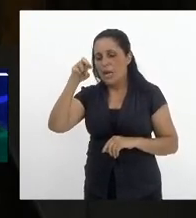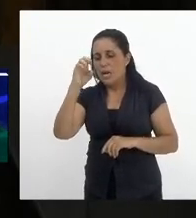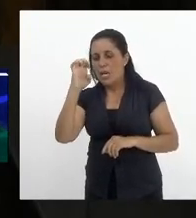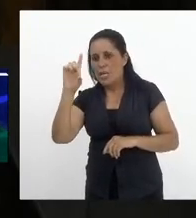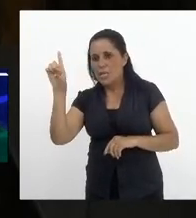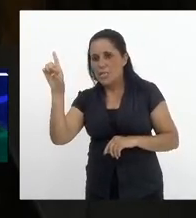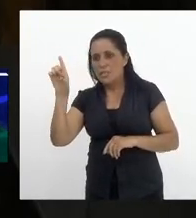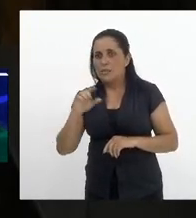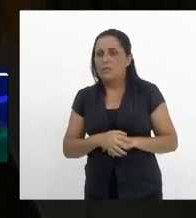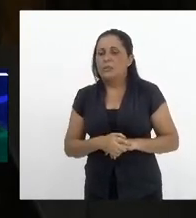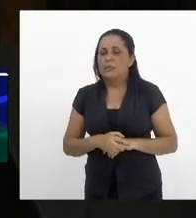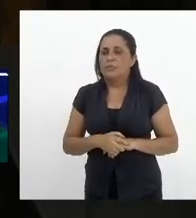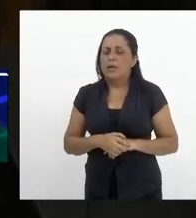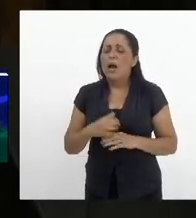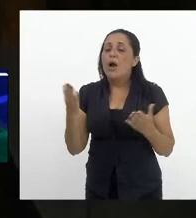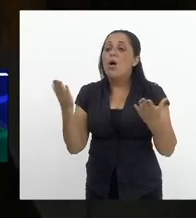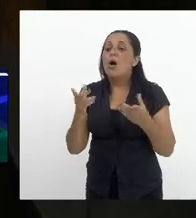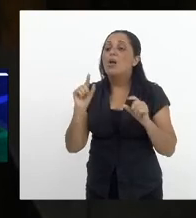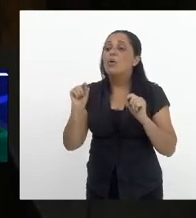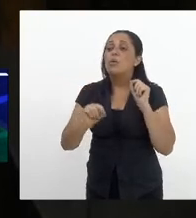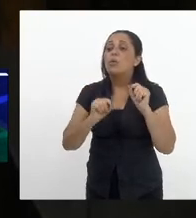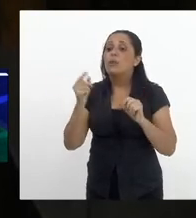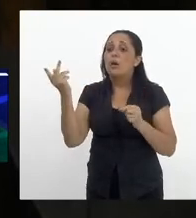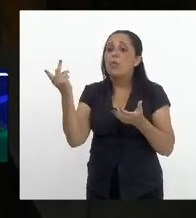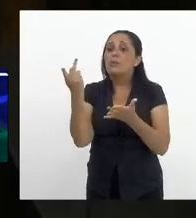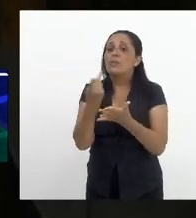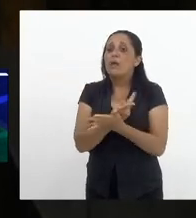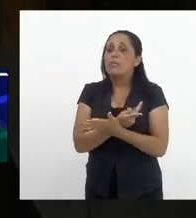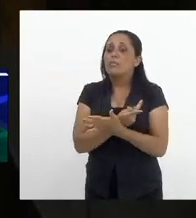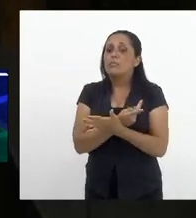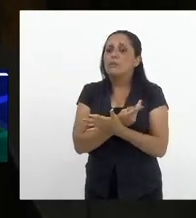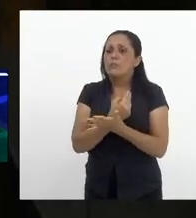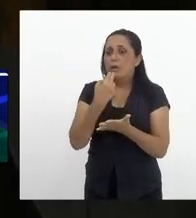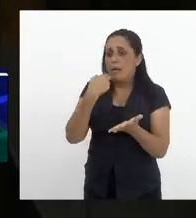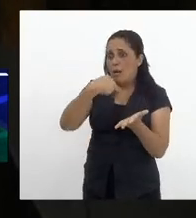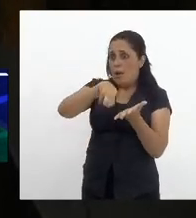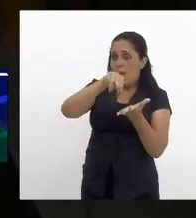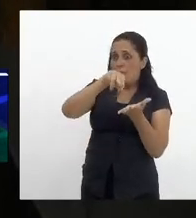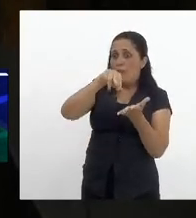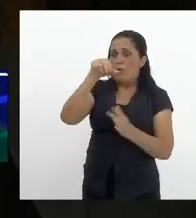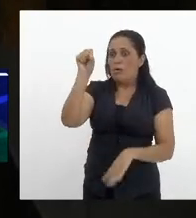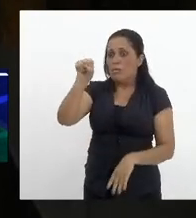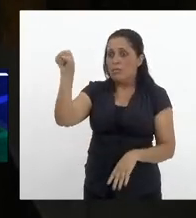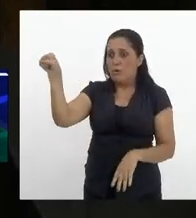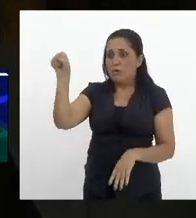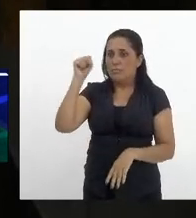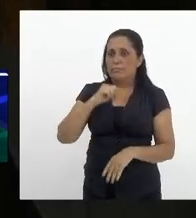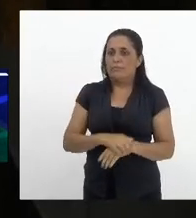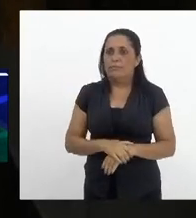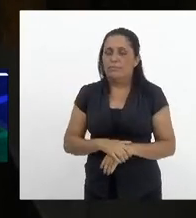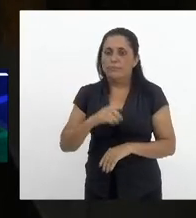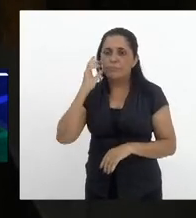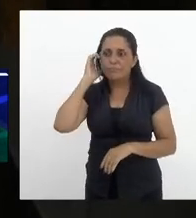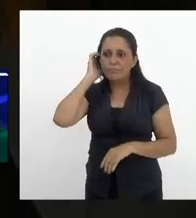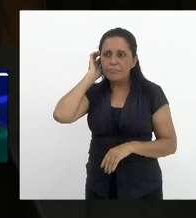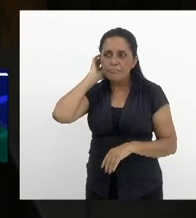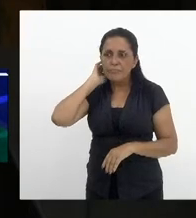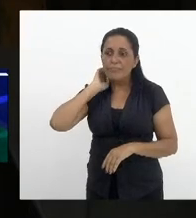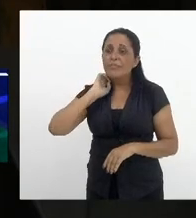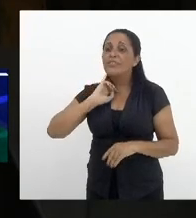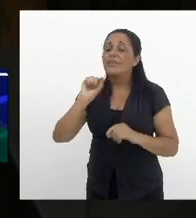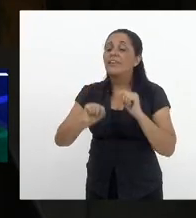E quem está ameaçado agora é a Carta de 88, é a